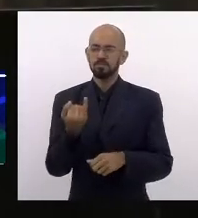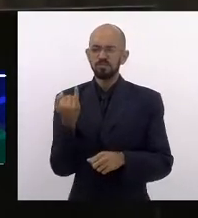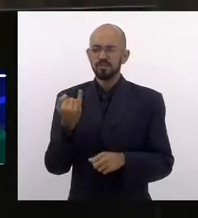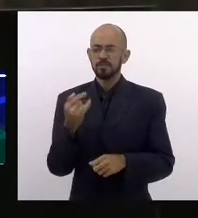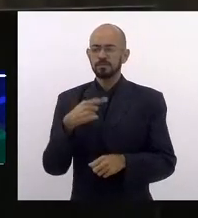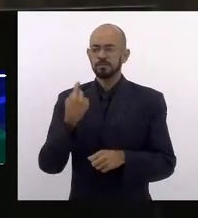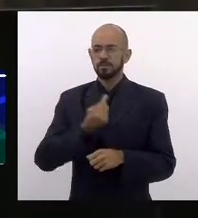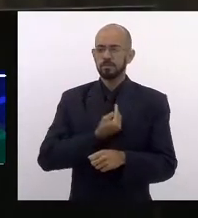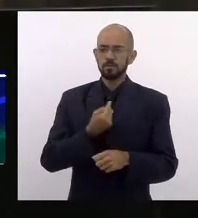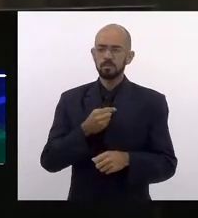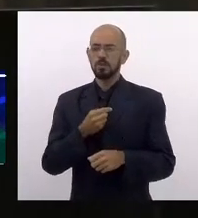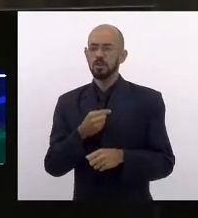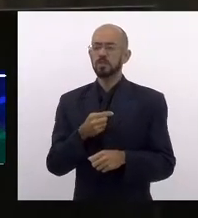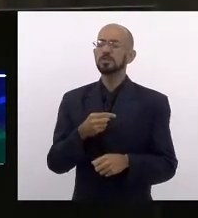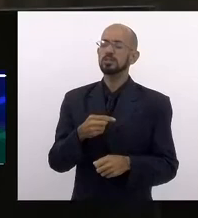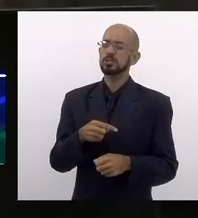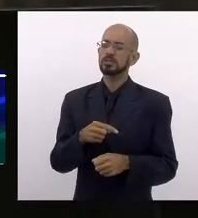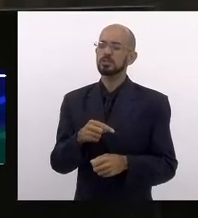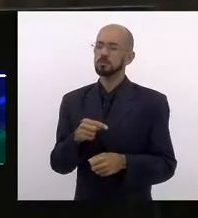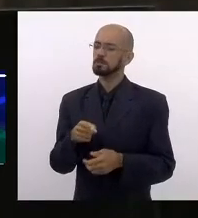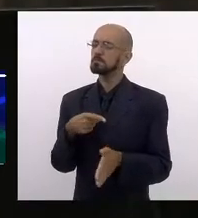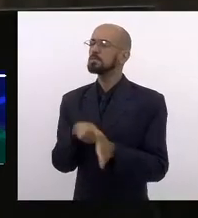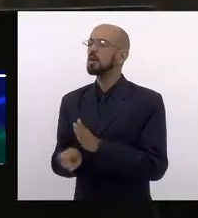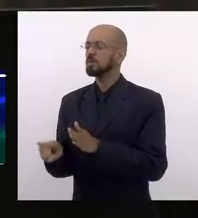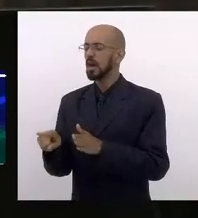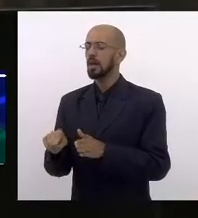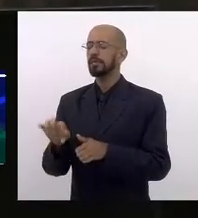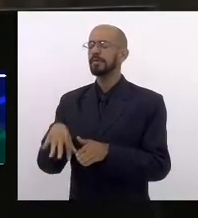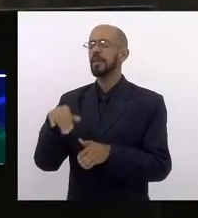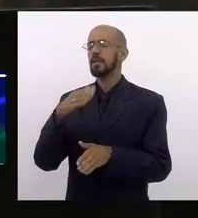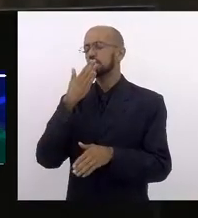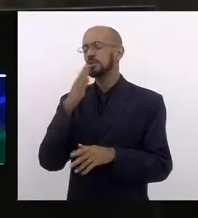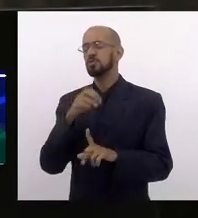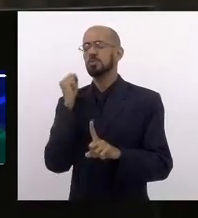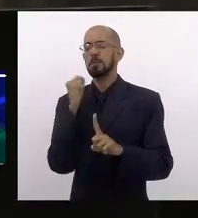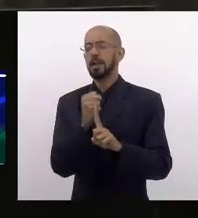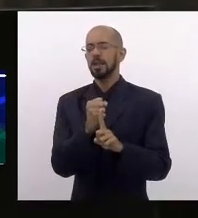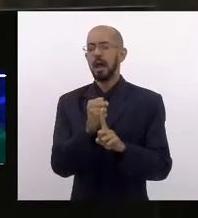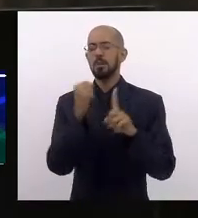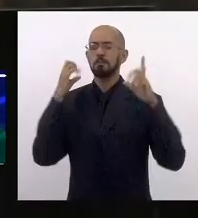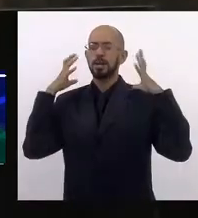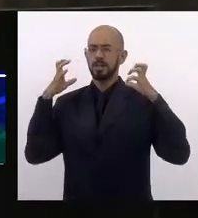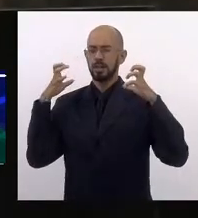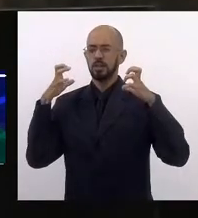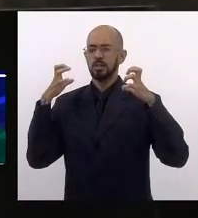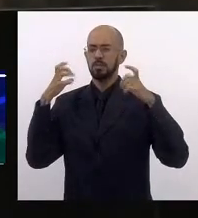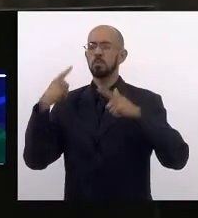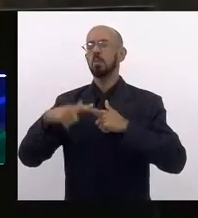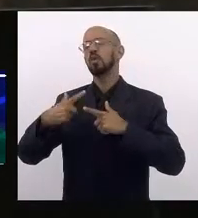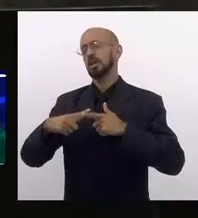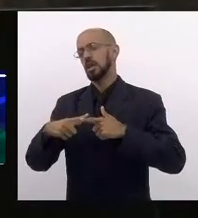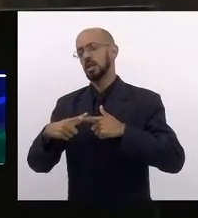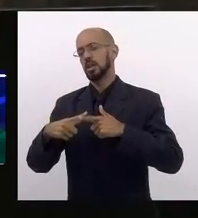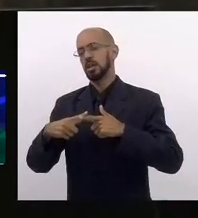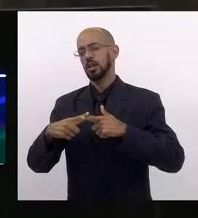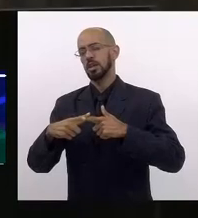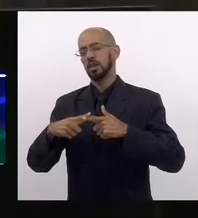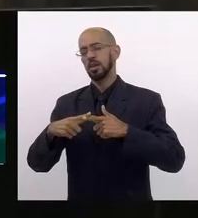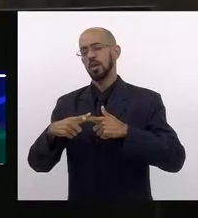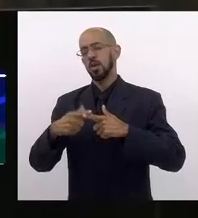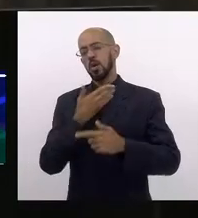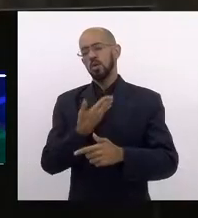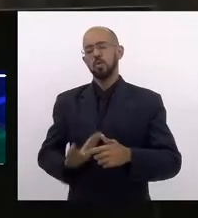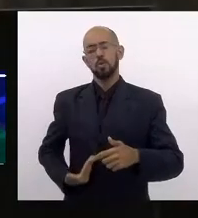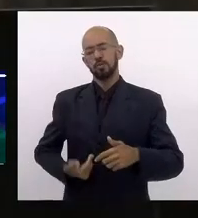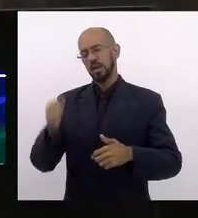continuar questionando quem mandou matar a Marielle e por quê. O Estado brasileiro, enquanto não